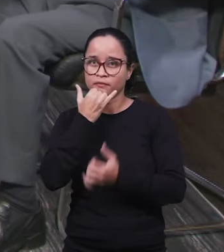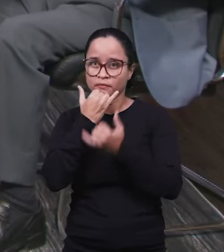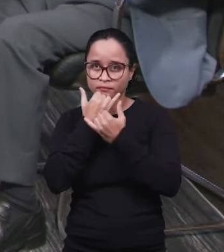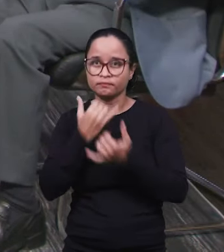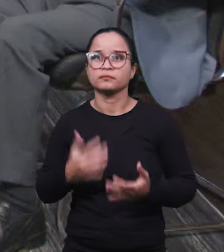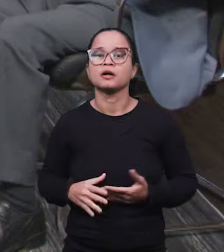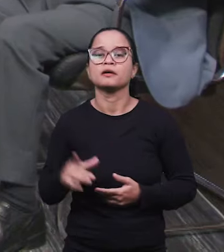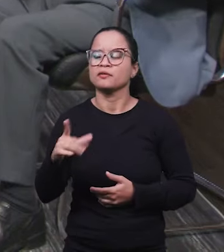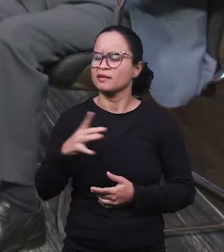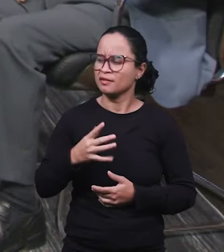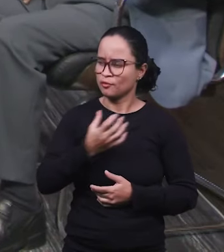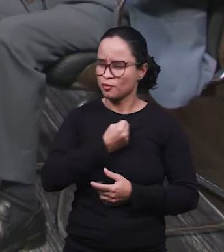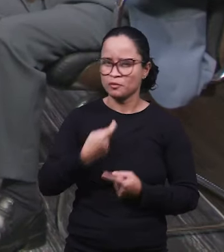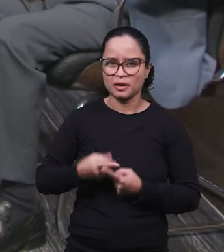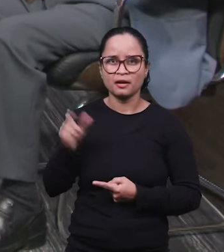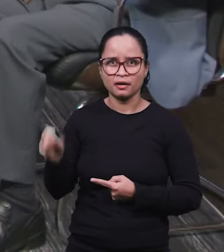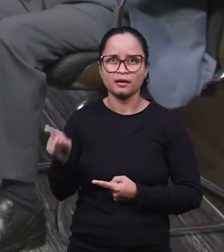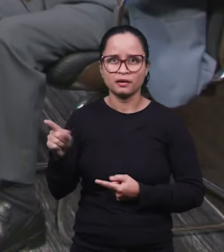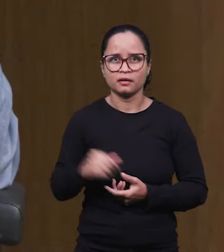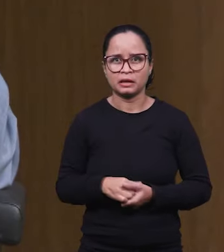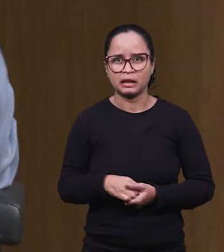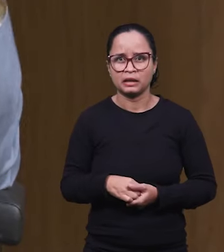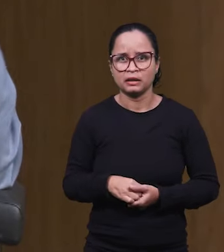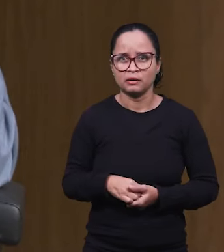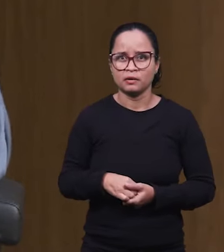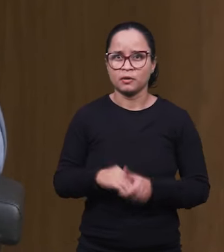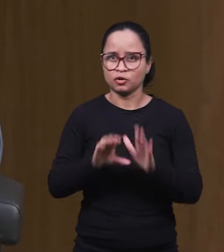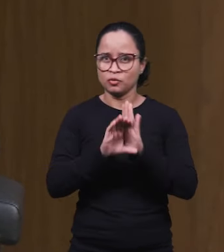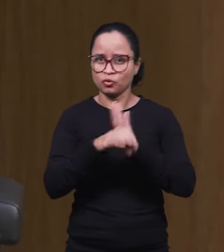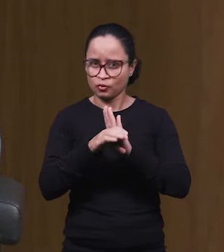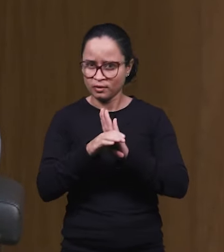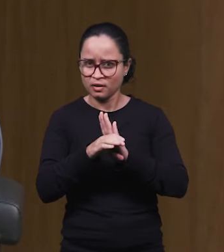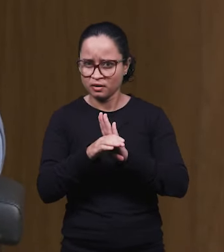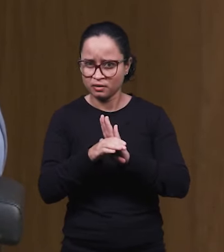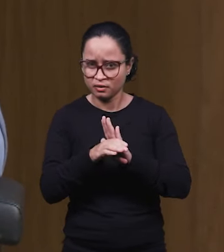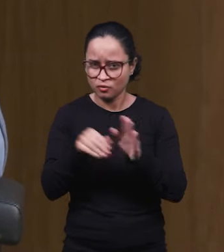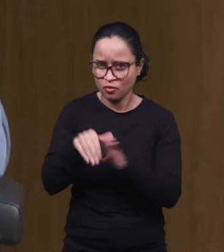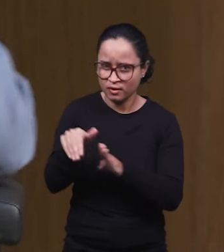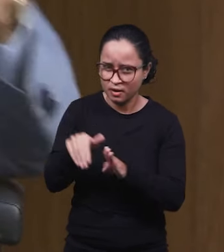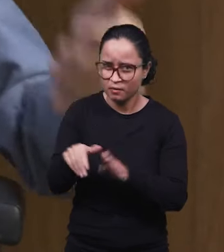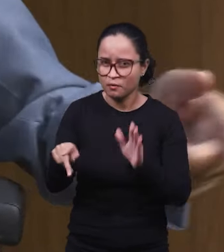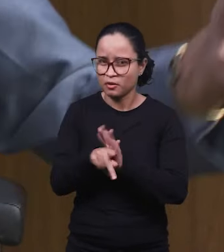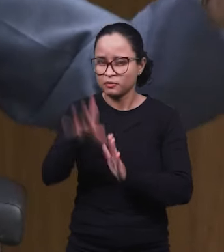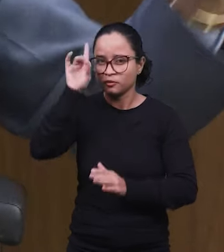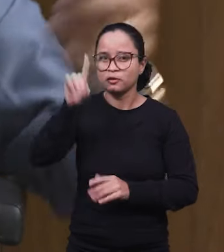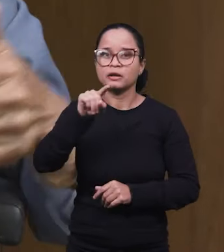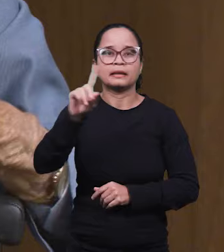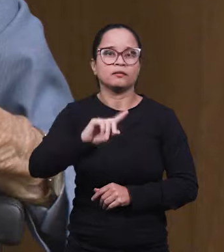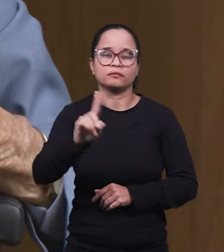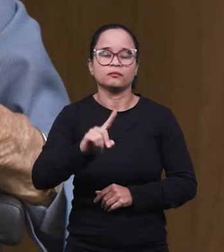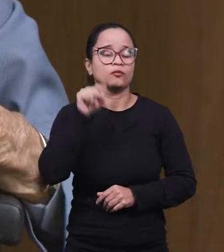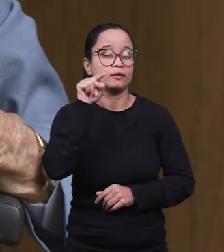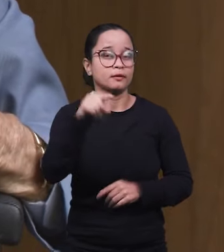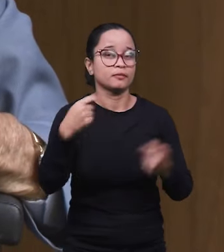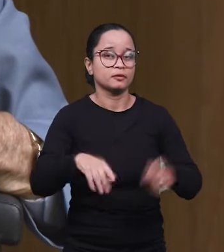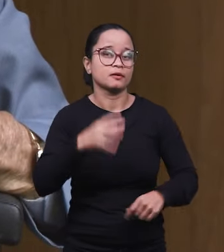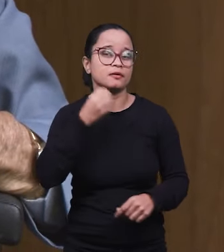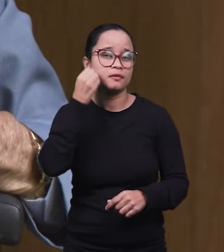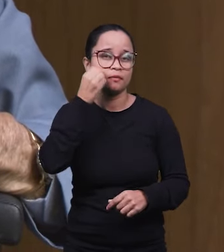perdão. Sim, você se salvou por causa disso? Porque por causa dos meus conceitos a respeito de Deus? Não, você tem que ter uma